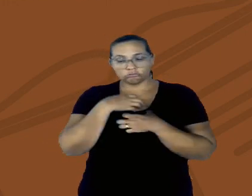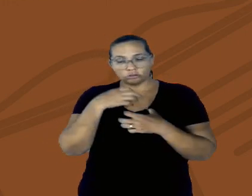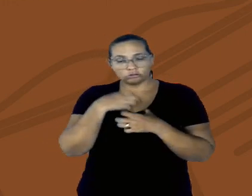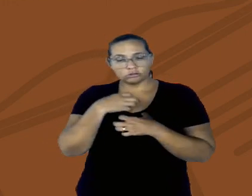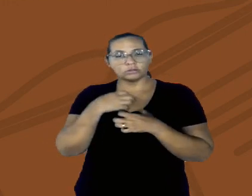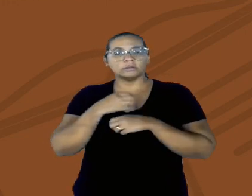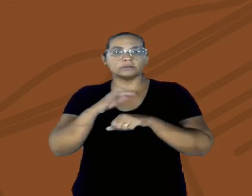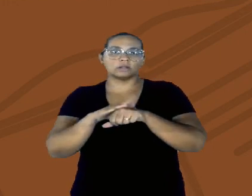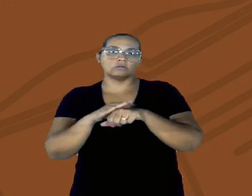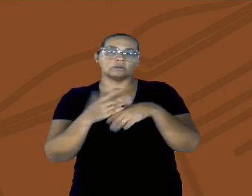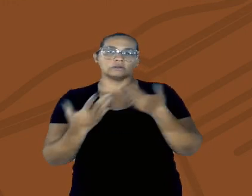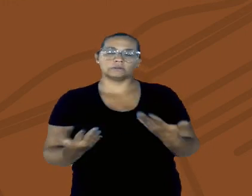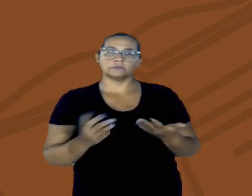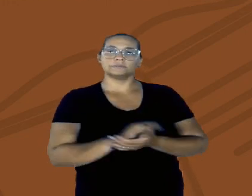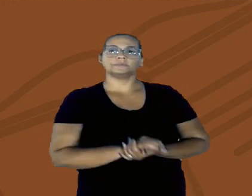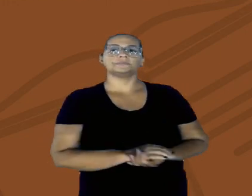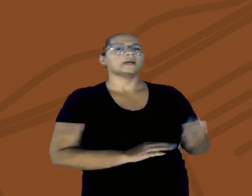sintomas.